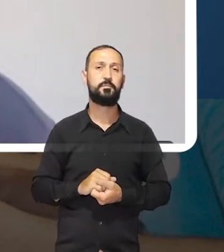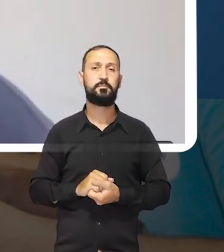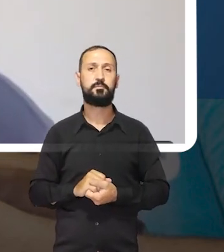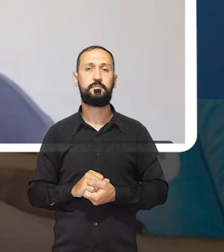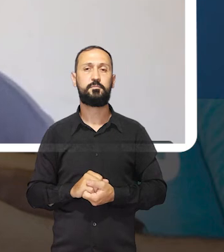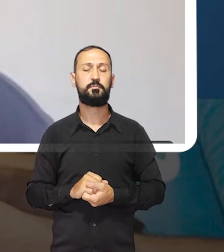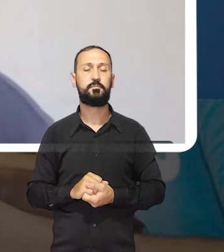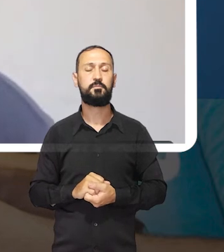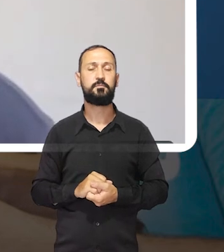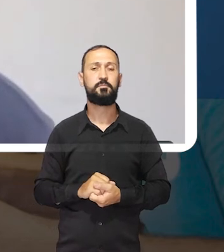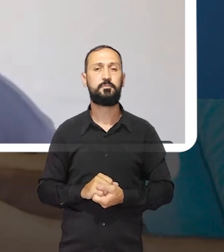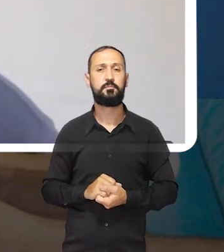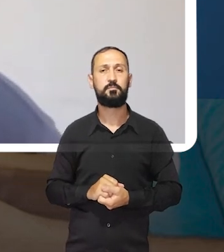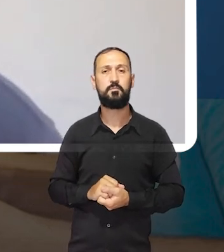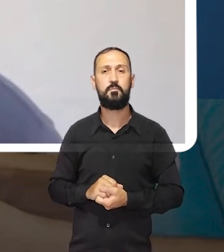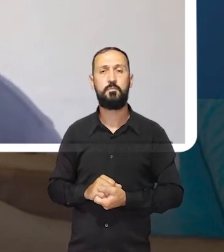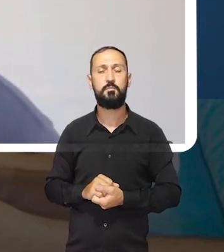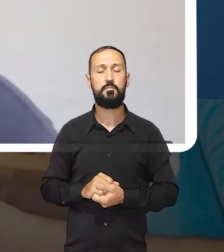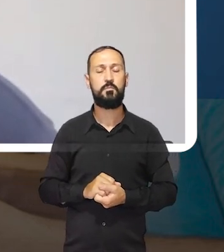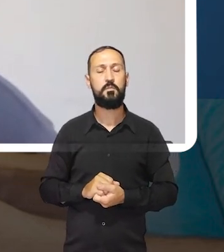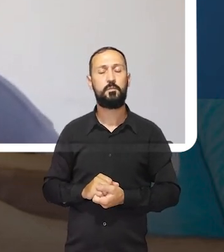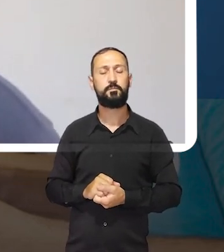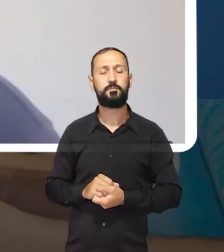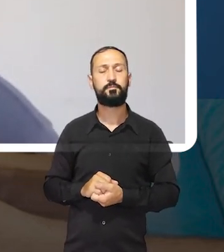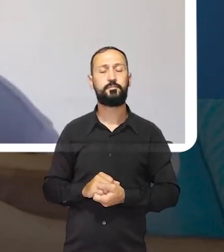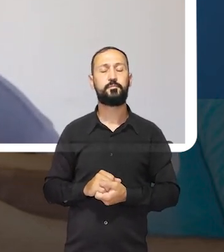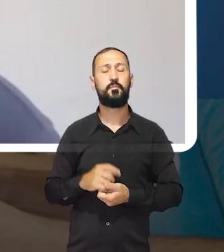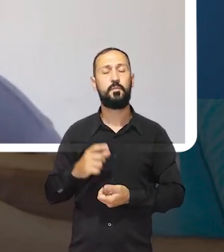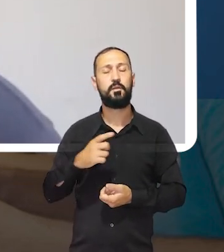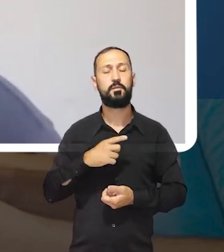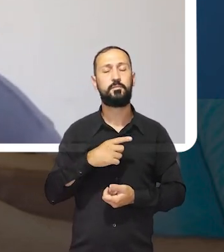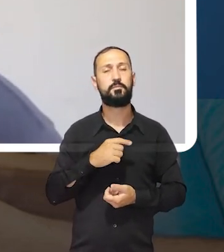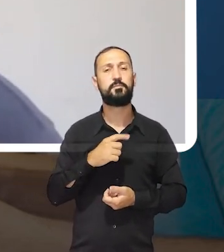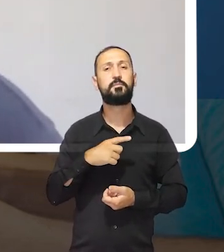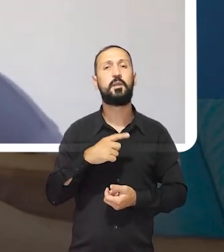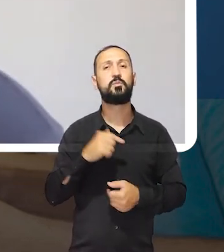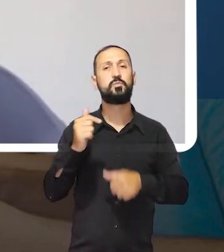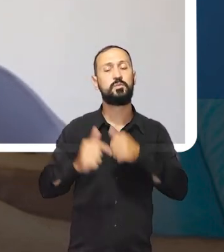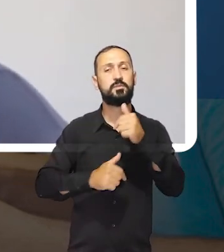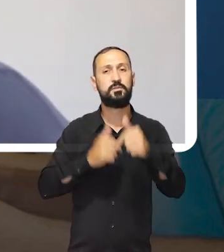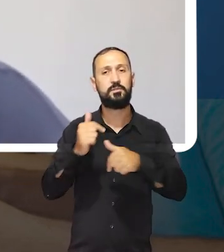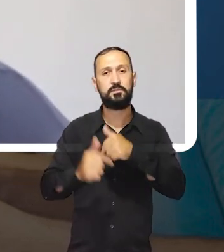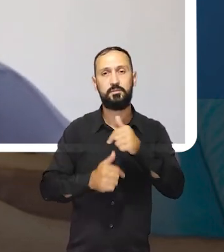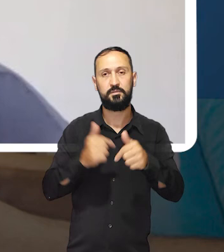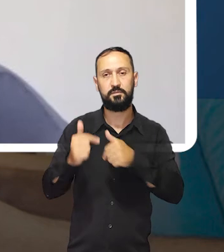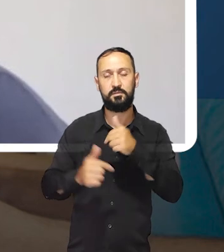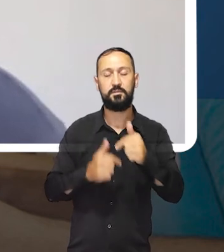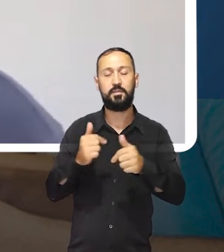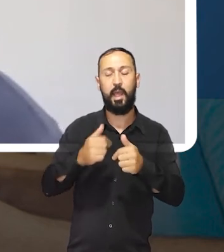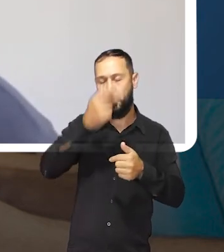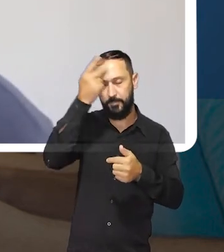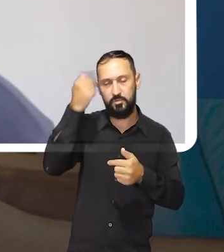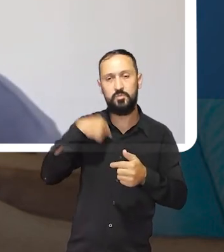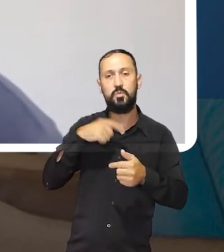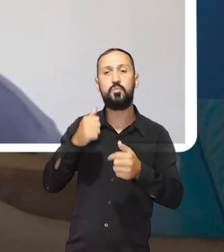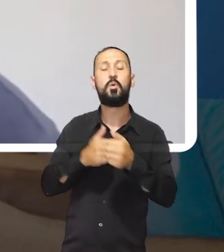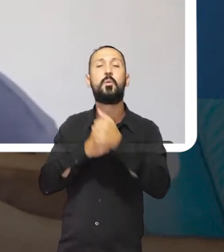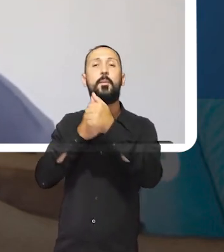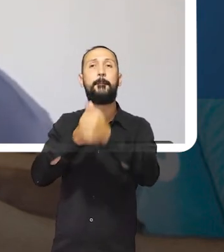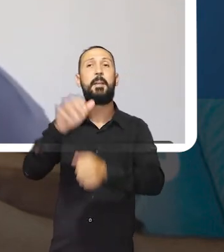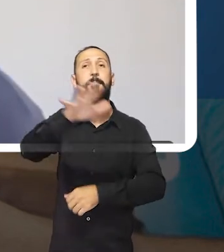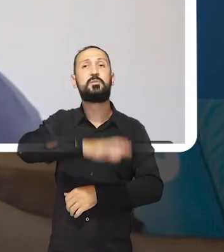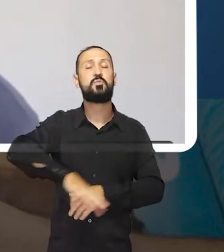Sul, e ela traz os trabalhos dos nossos